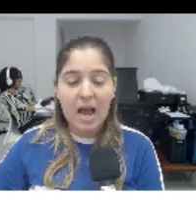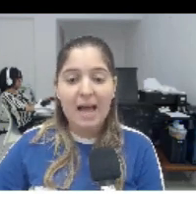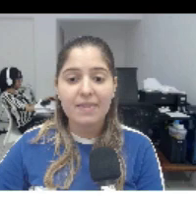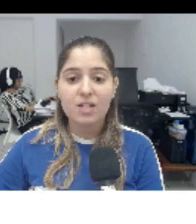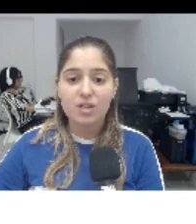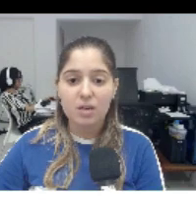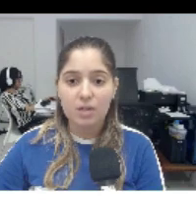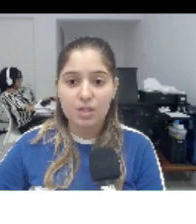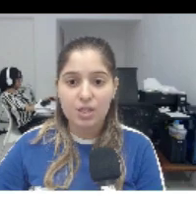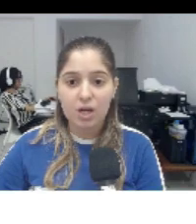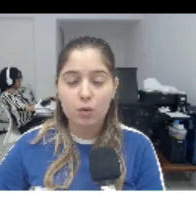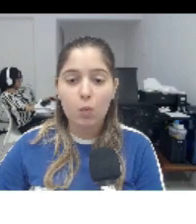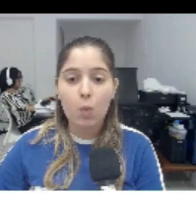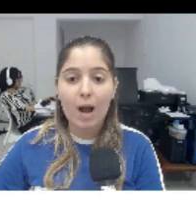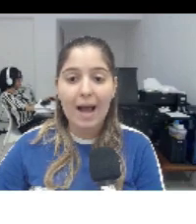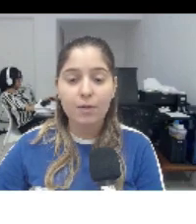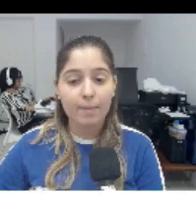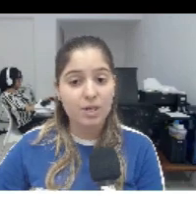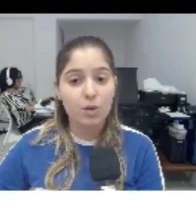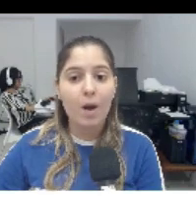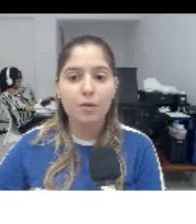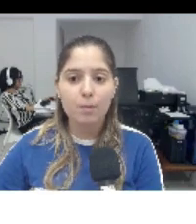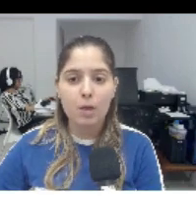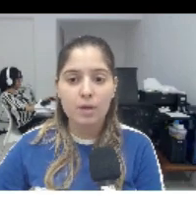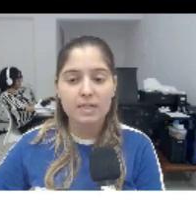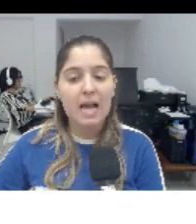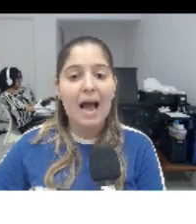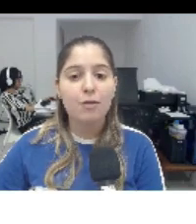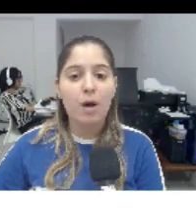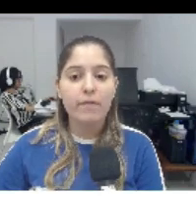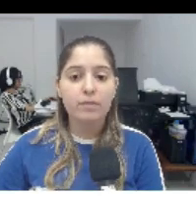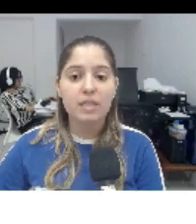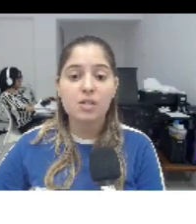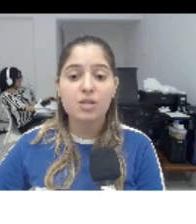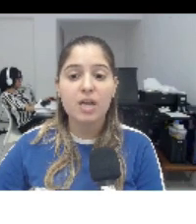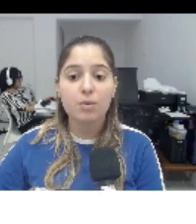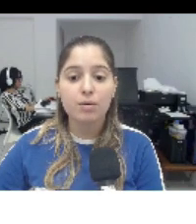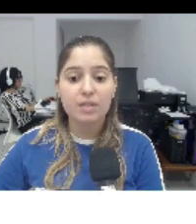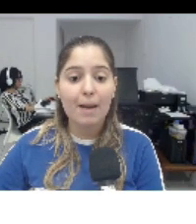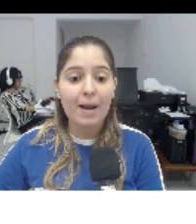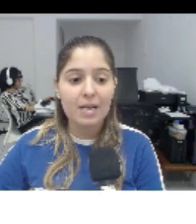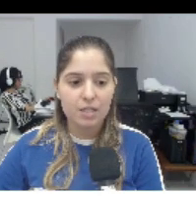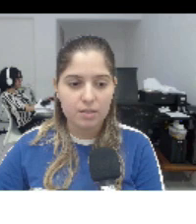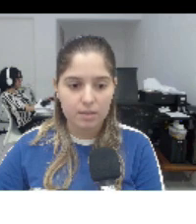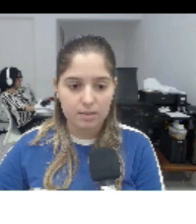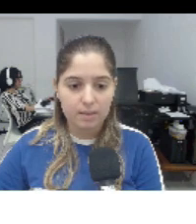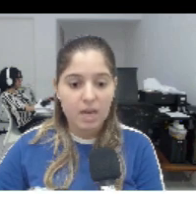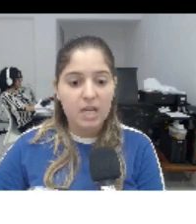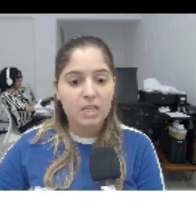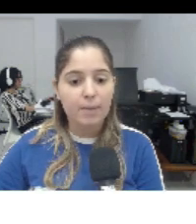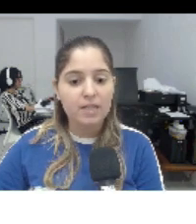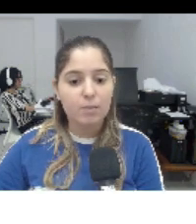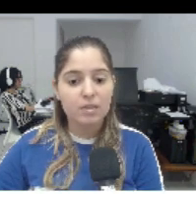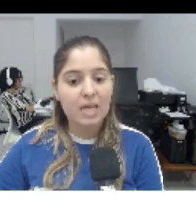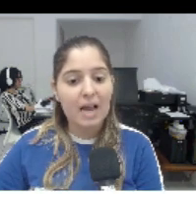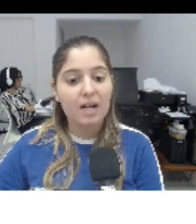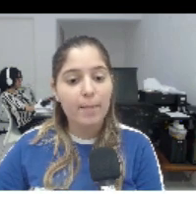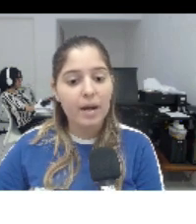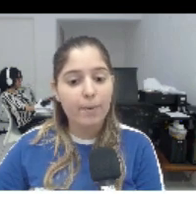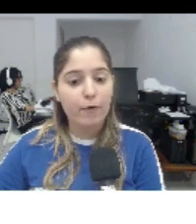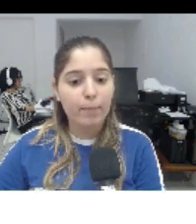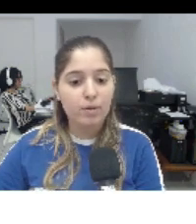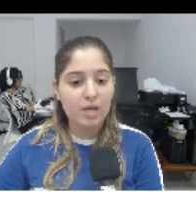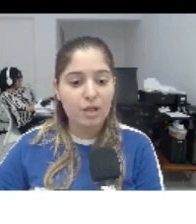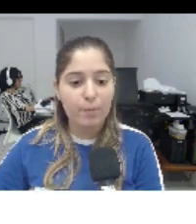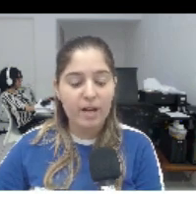assinada. Até janeiro deste ano, mais de 4 milhões atuavam sem direitos trabalhistas. E também temos que a